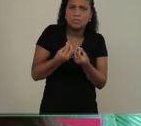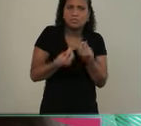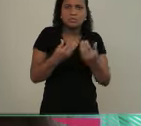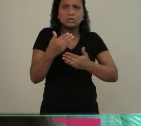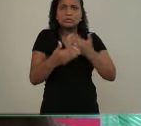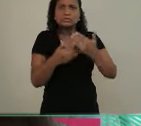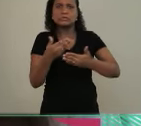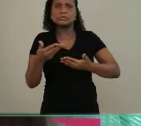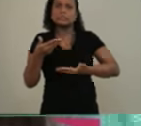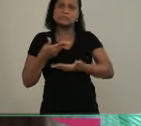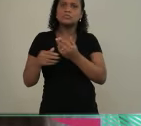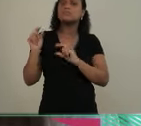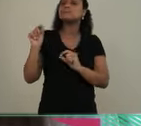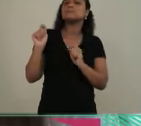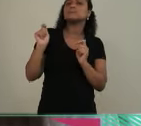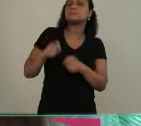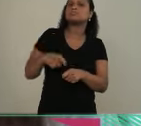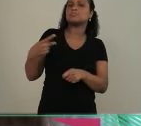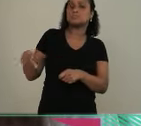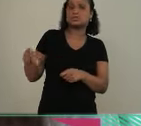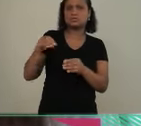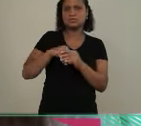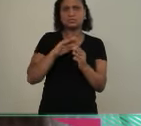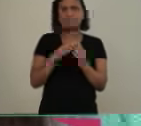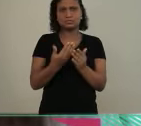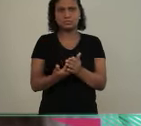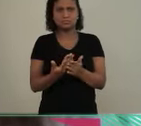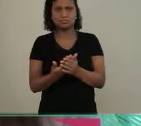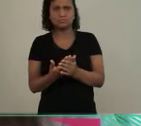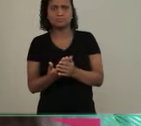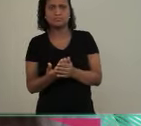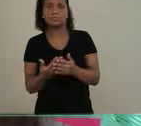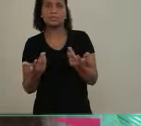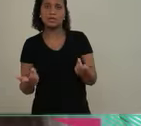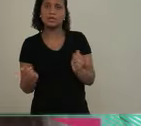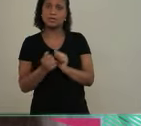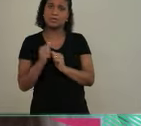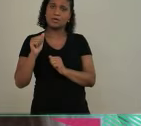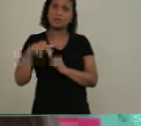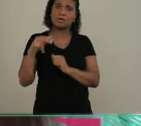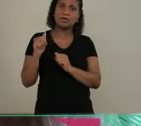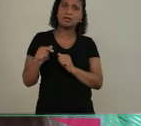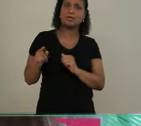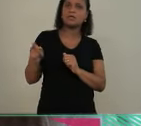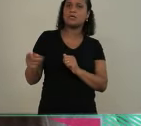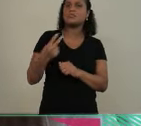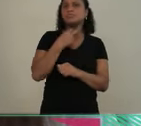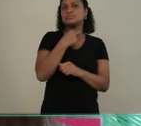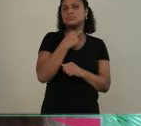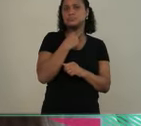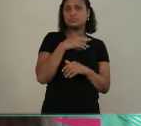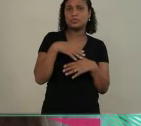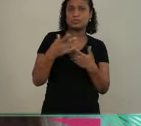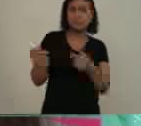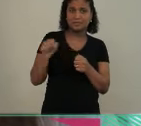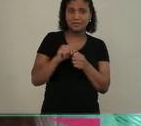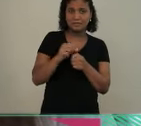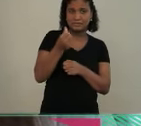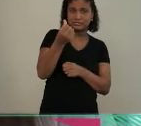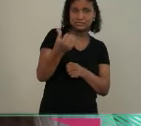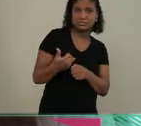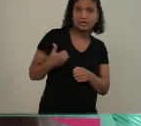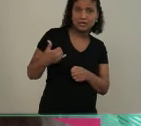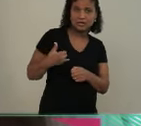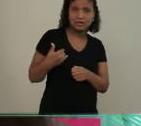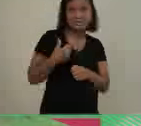foi muito de construção, né, entre o que eu poderia dar para ela, qual era a escola, né, o que ela poderia estar fazendo com a Ana, o